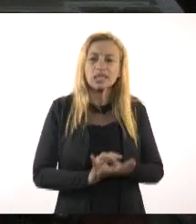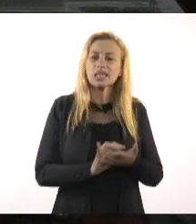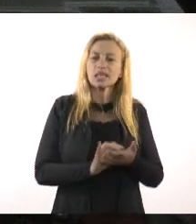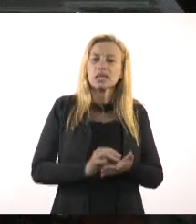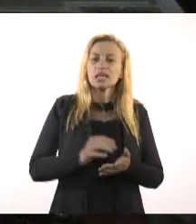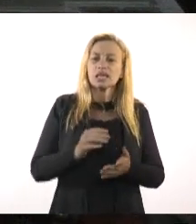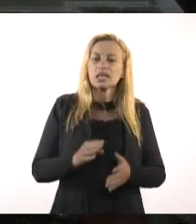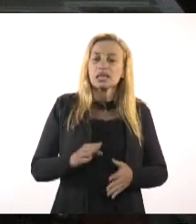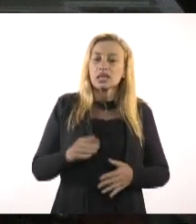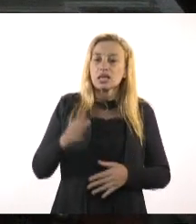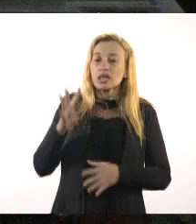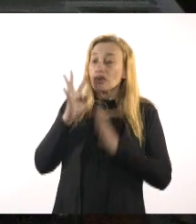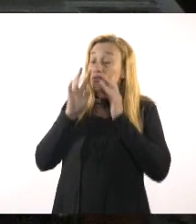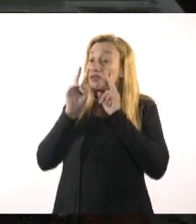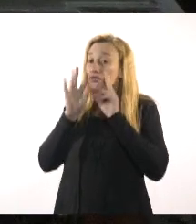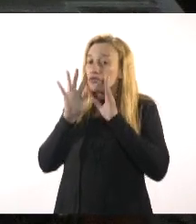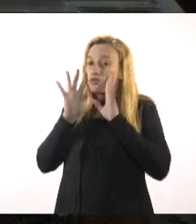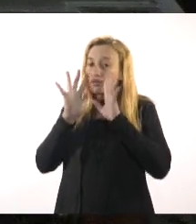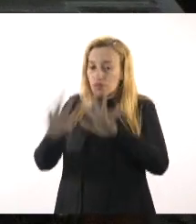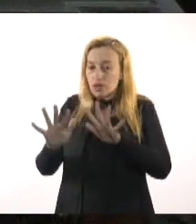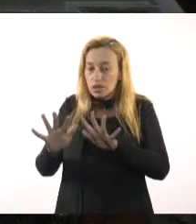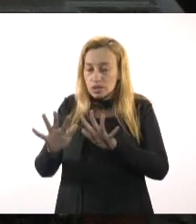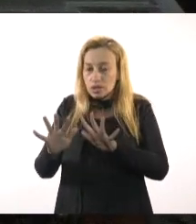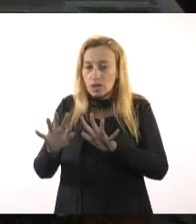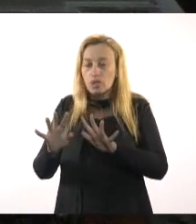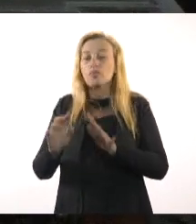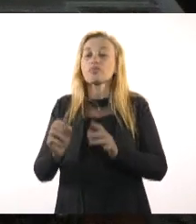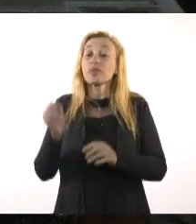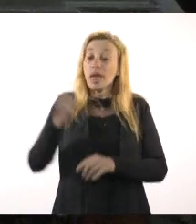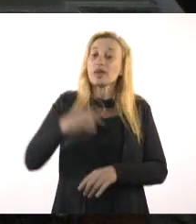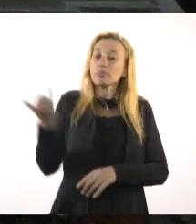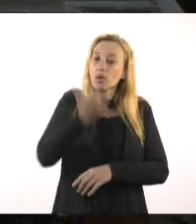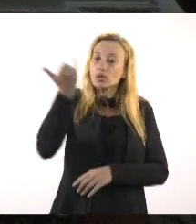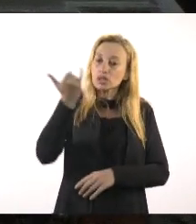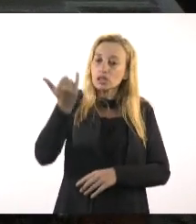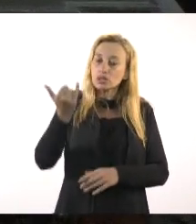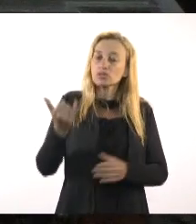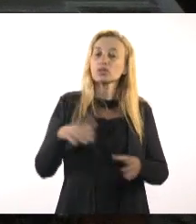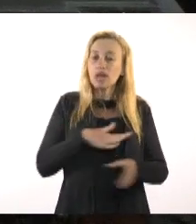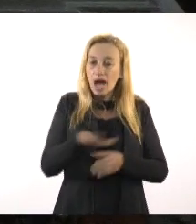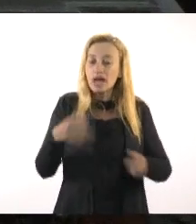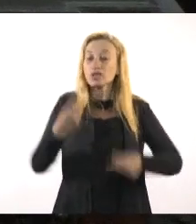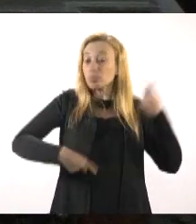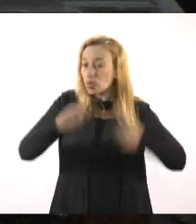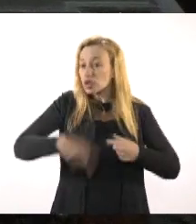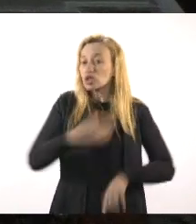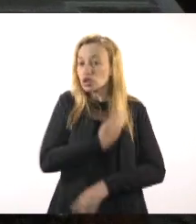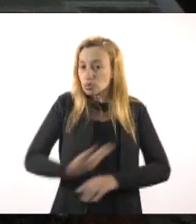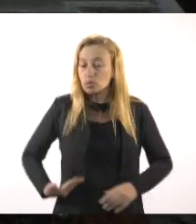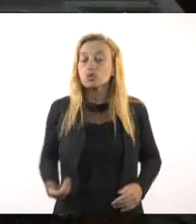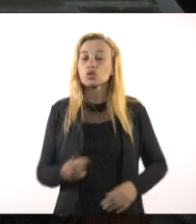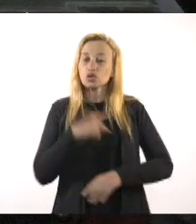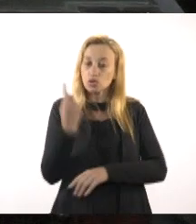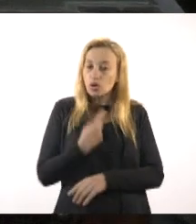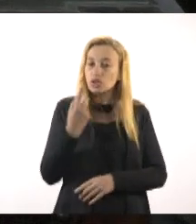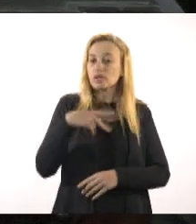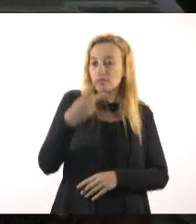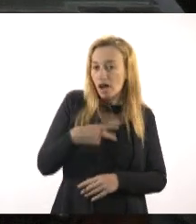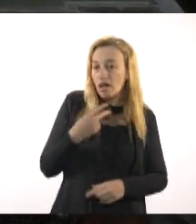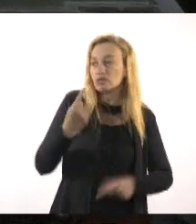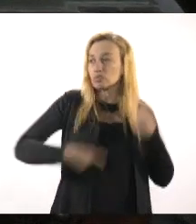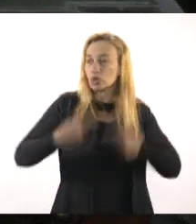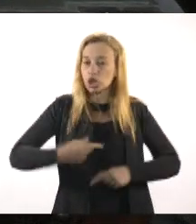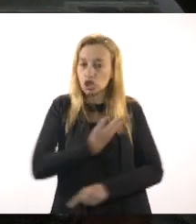prioridade, essa priorização, é muito importante que a gente traga isso para o ambiente de políticas públicas. Porque quando nós estamos falando sobre